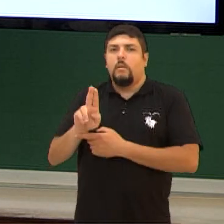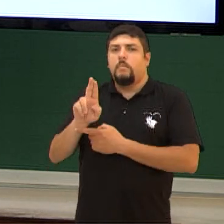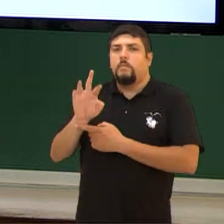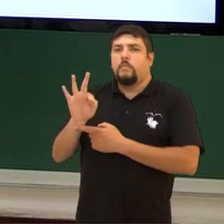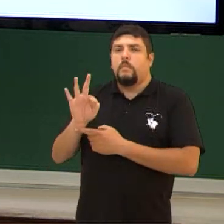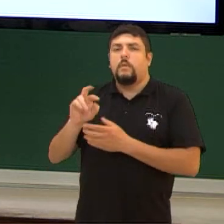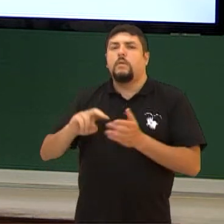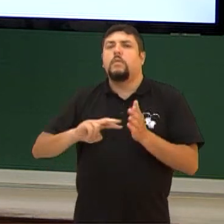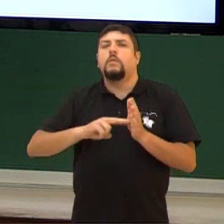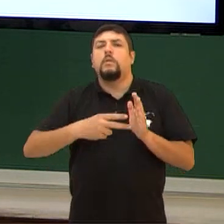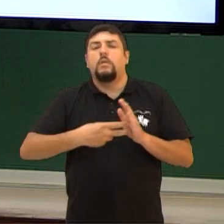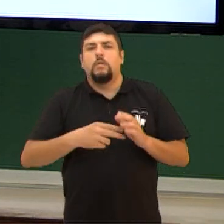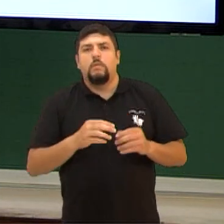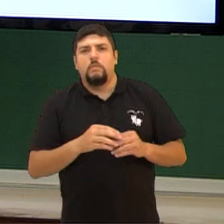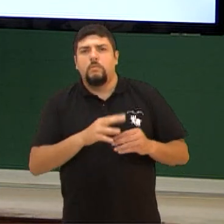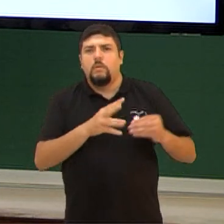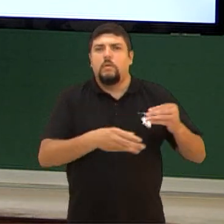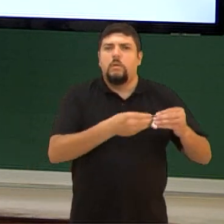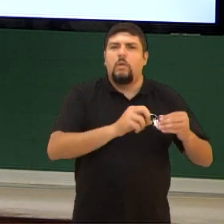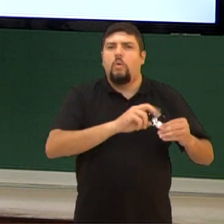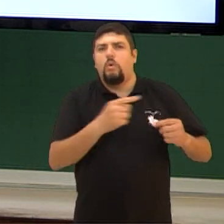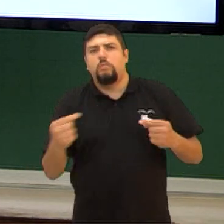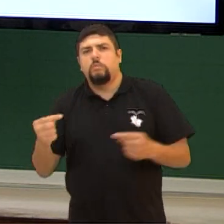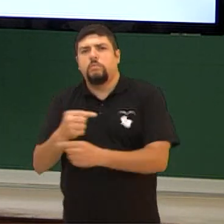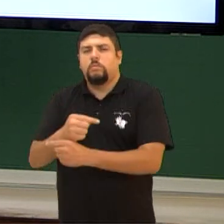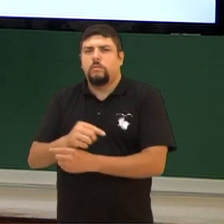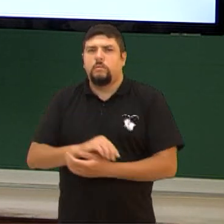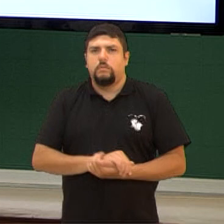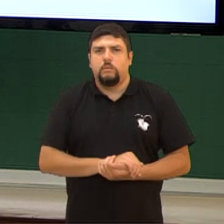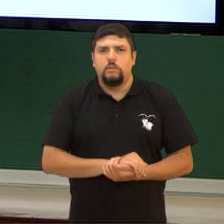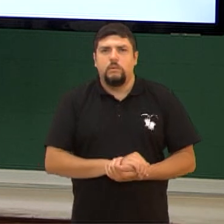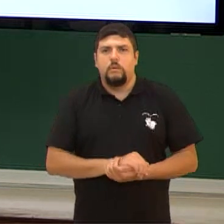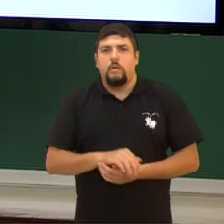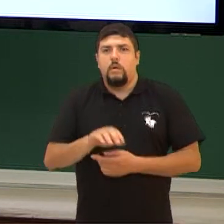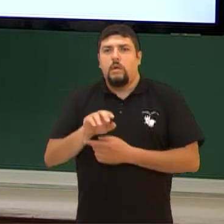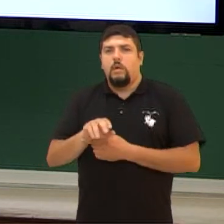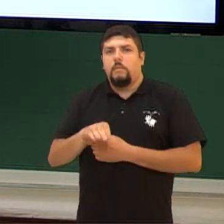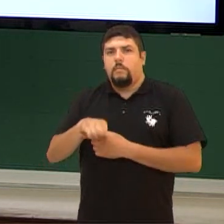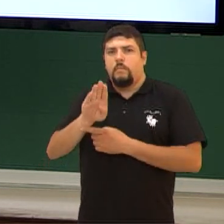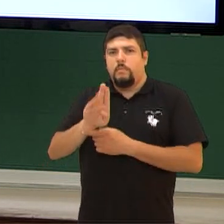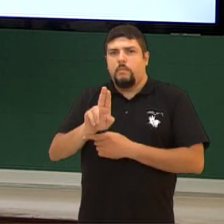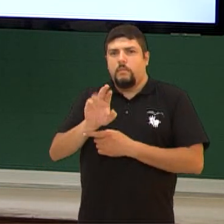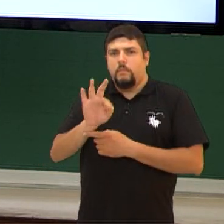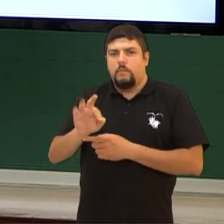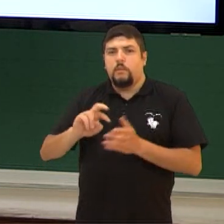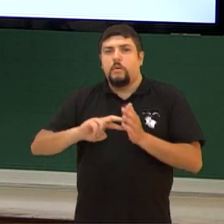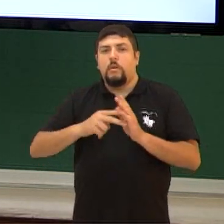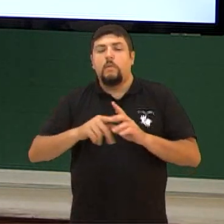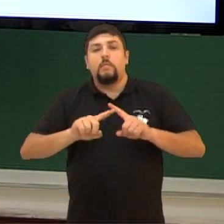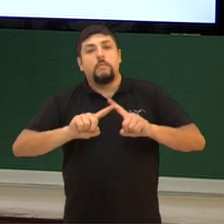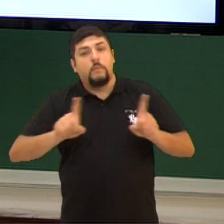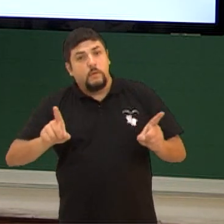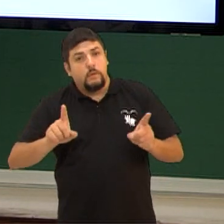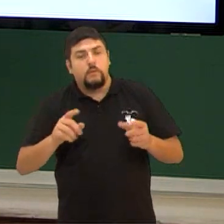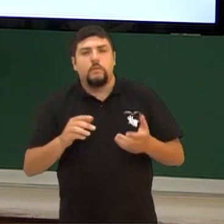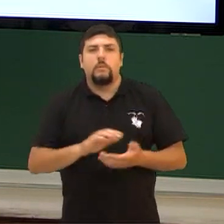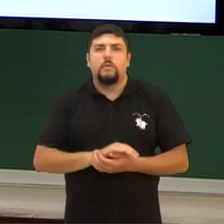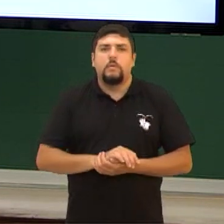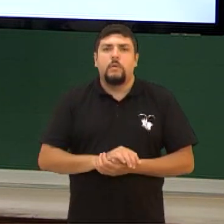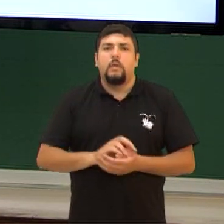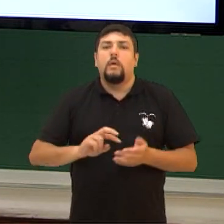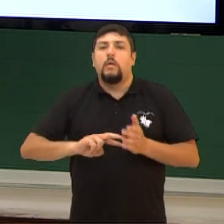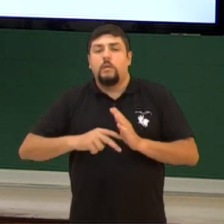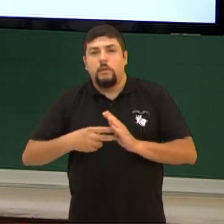expressa o quê? Adição ou contraste? But, que significa mas, exceto, ok?